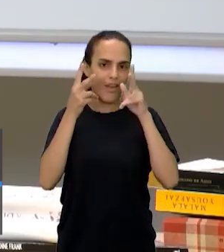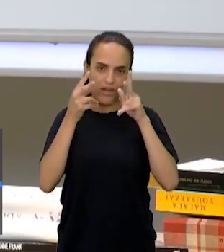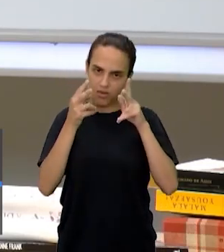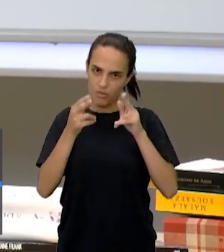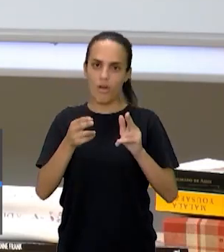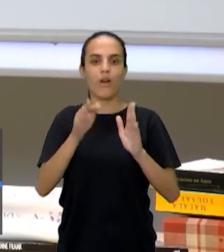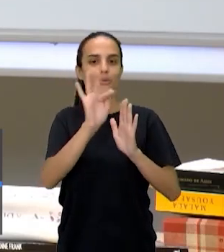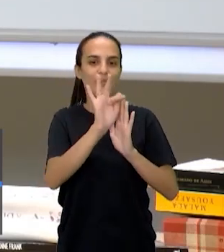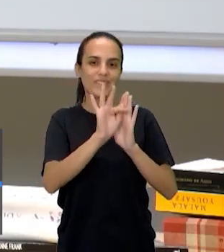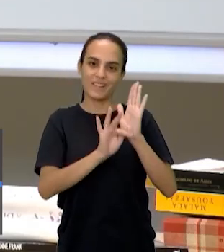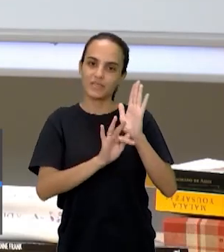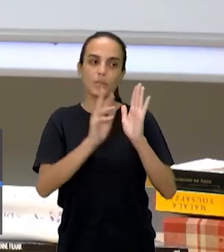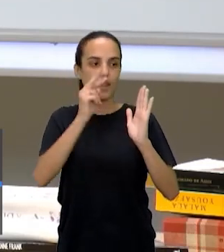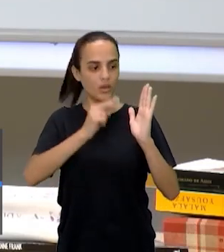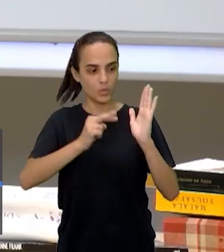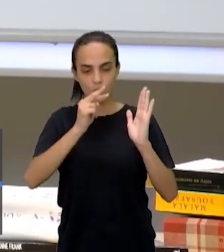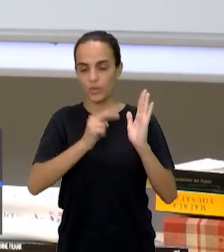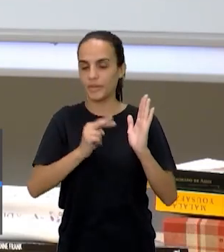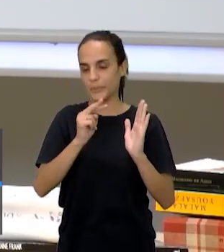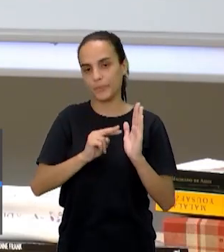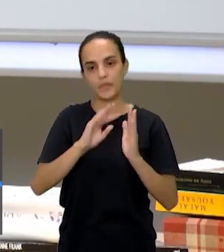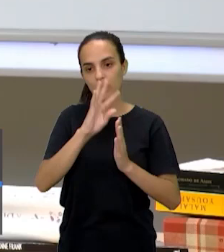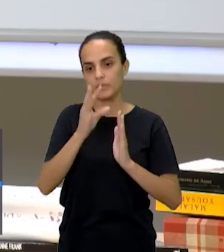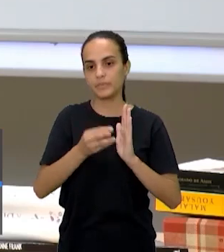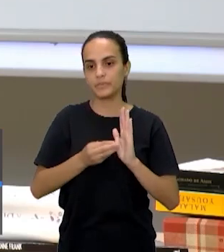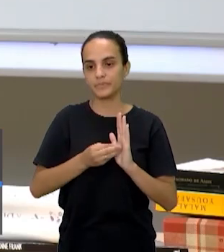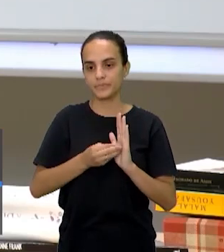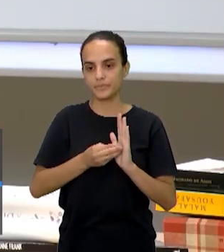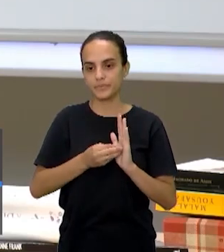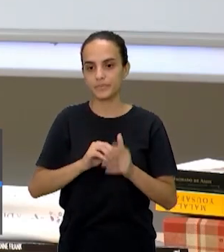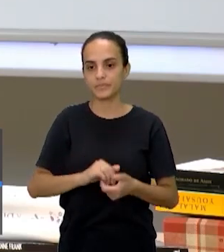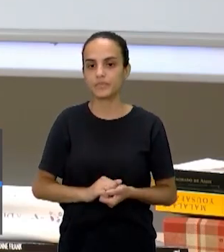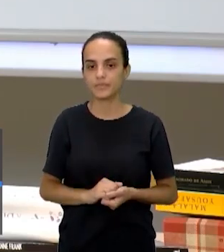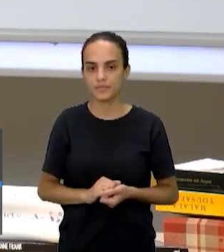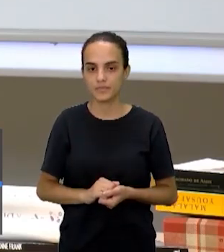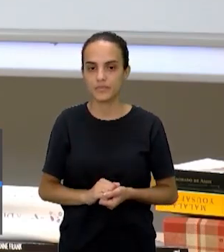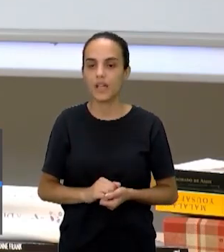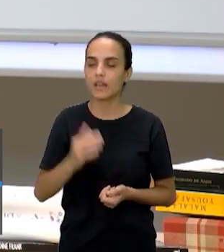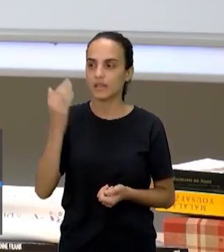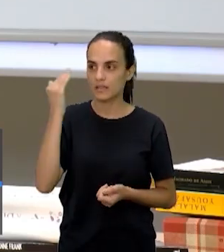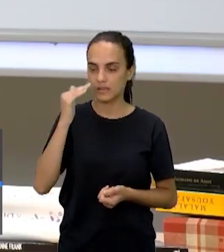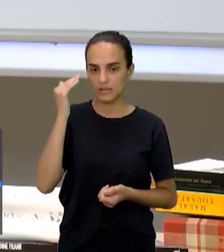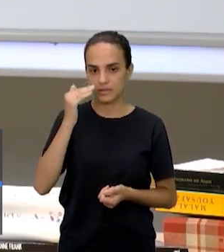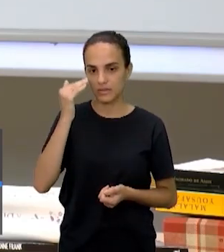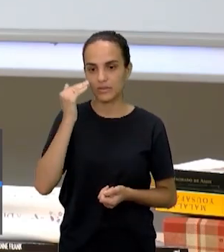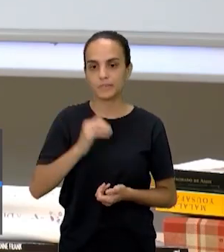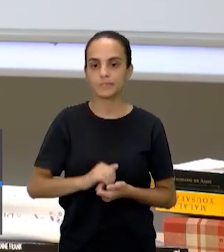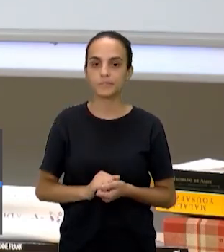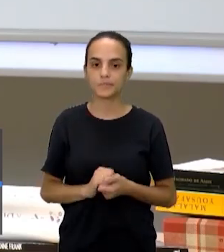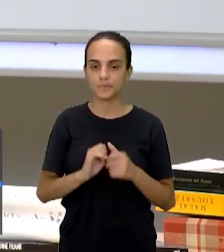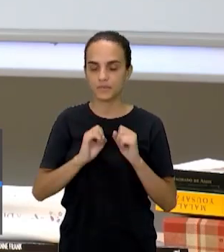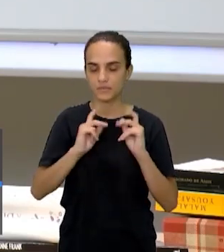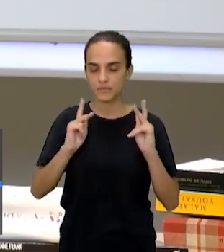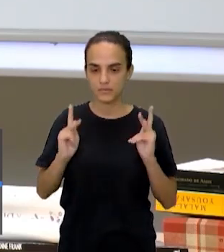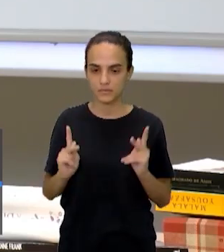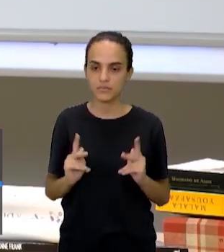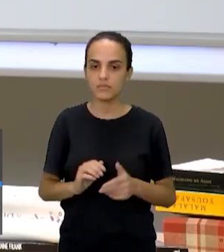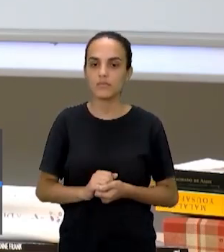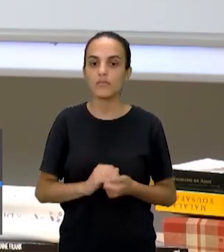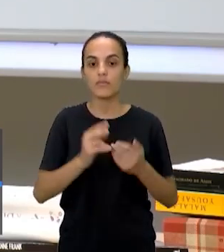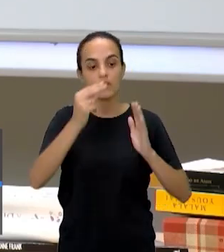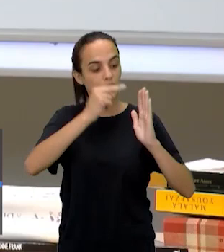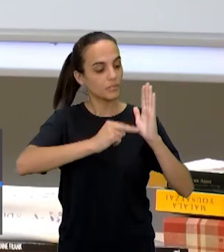mensagem, é um texto, e a gente tem que fazer uma leitura do que está entendido e subentendido muitas vezes, não é verdade? Então,